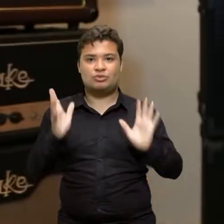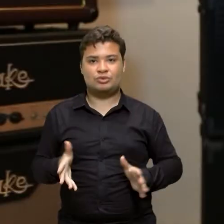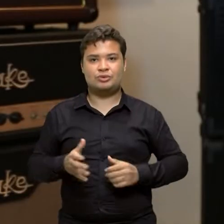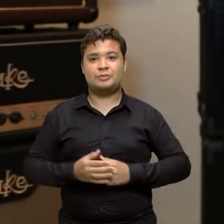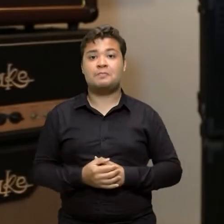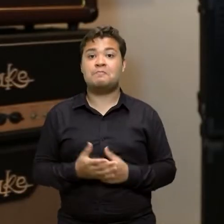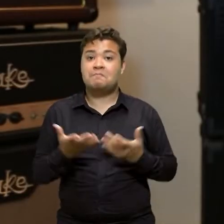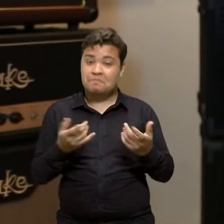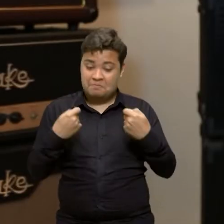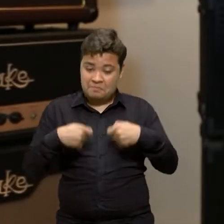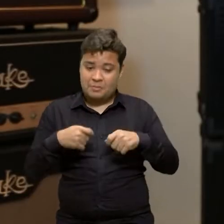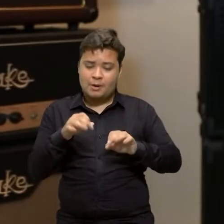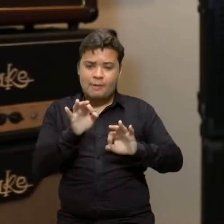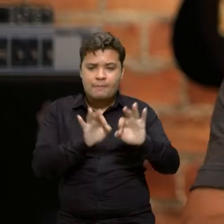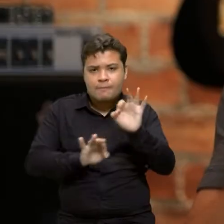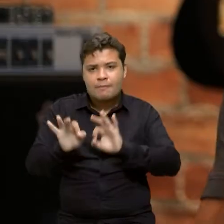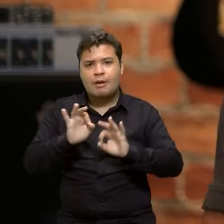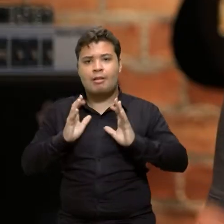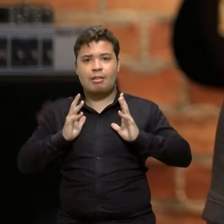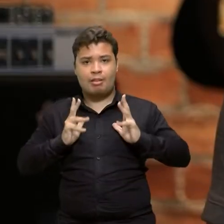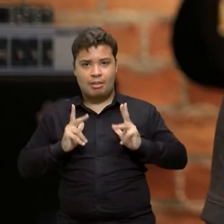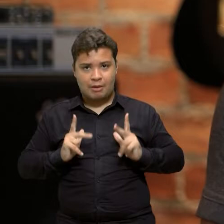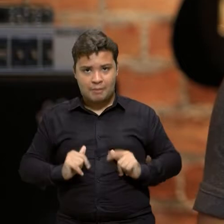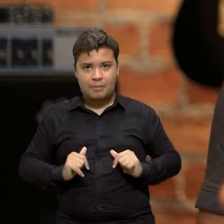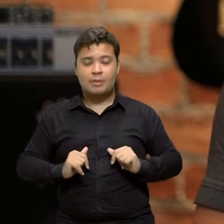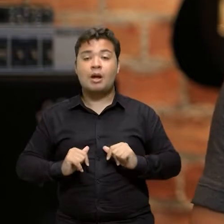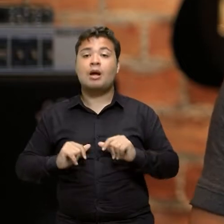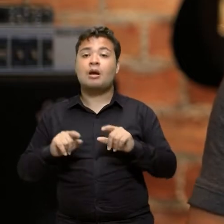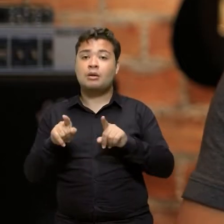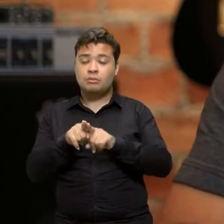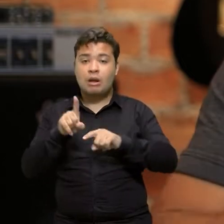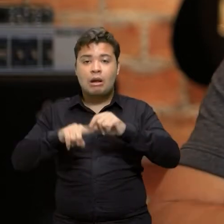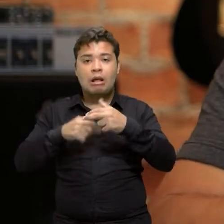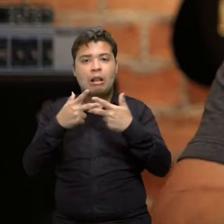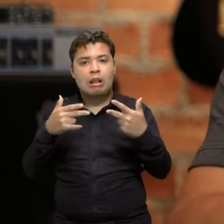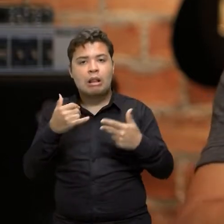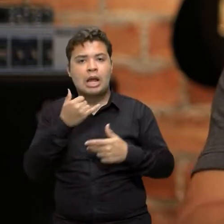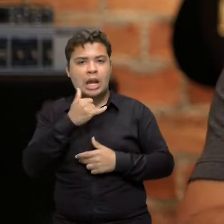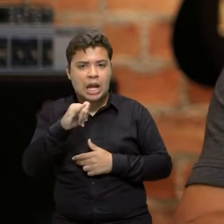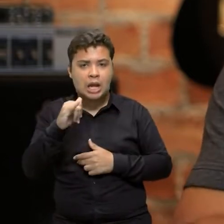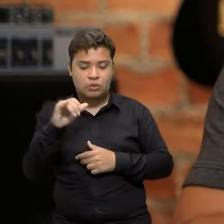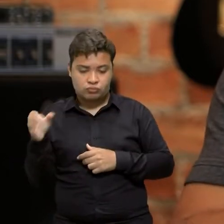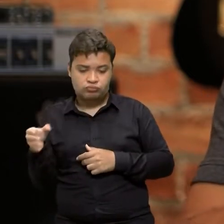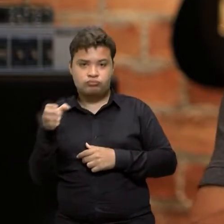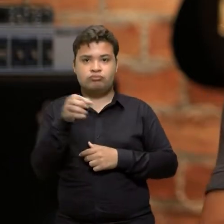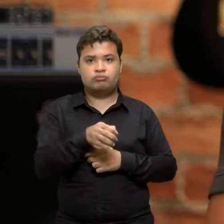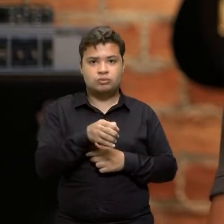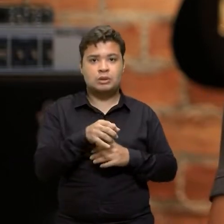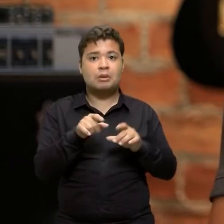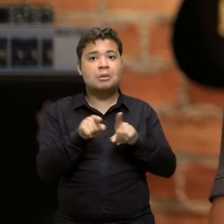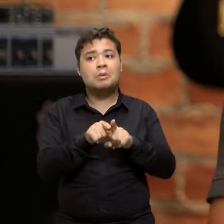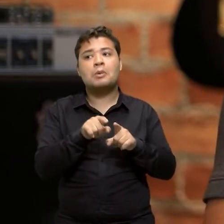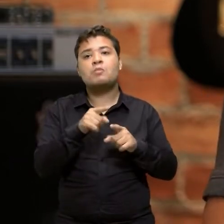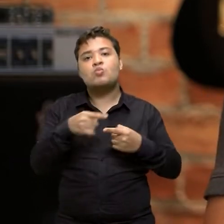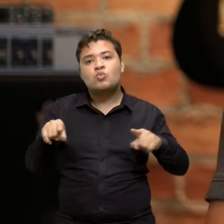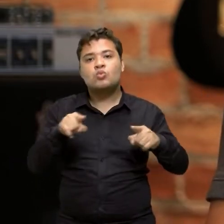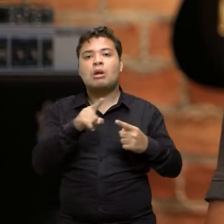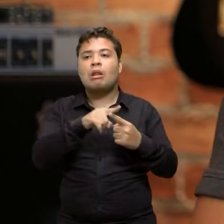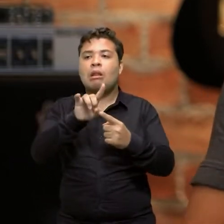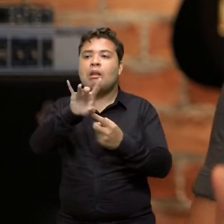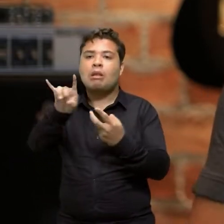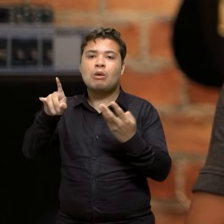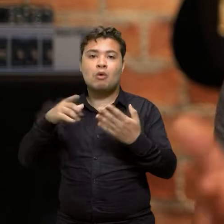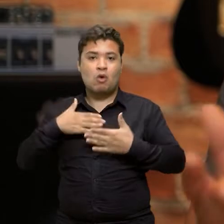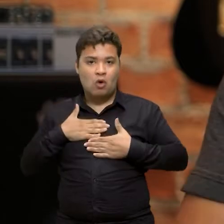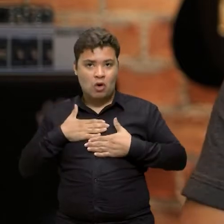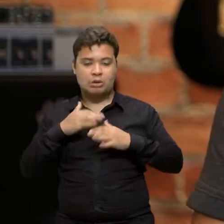guitarra. Aí é a hora de montar essa guitarra com os componentes elétricos, eletrônicos, e colocar na regulagem conforme o gosto de cada músico.